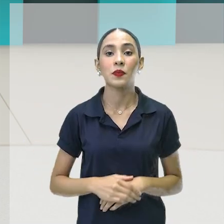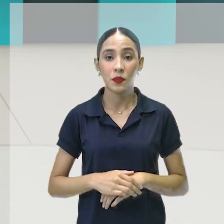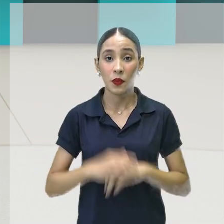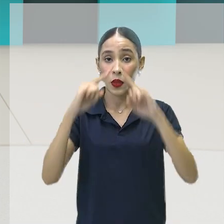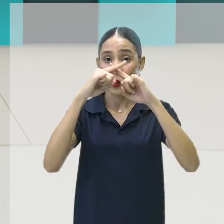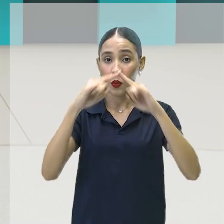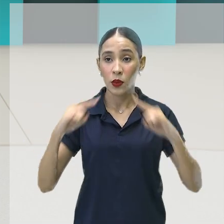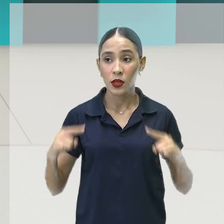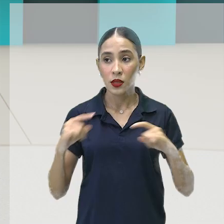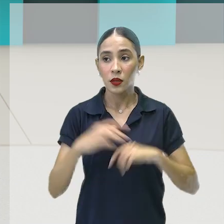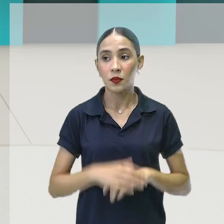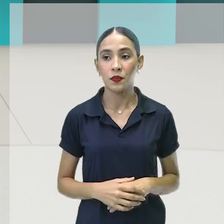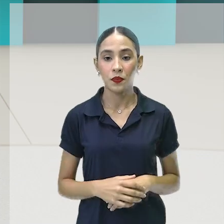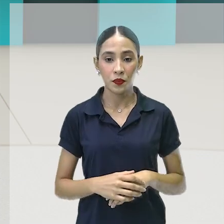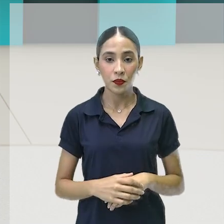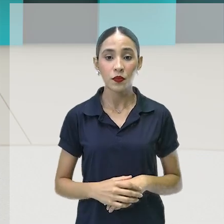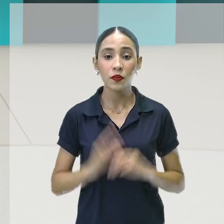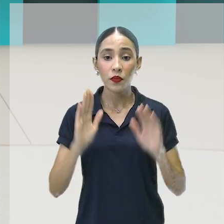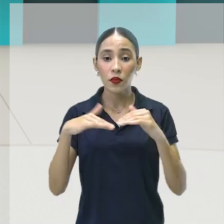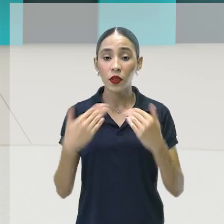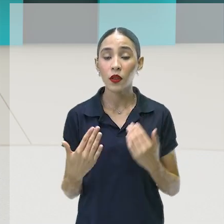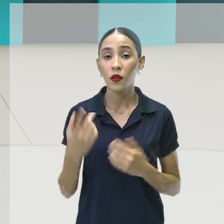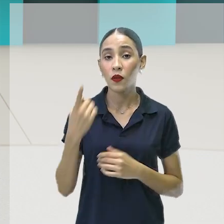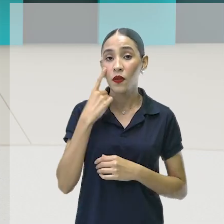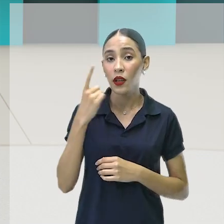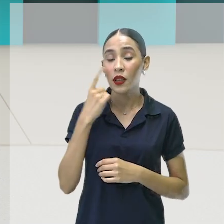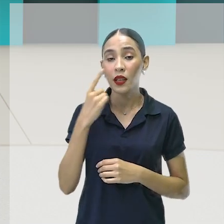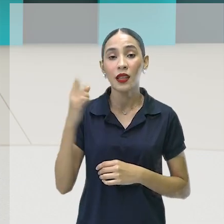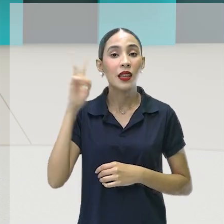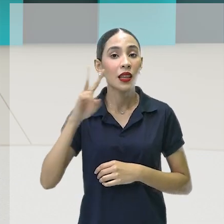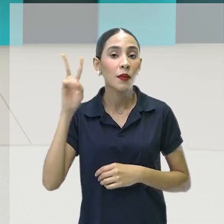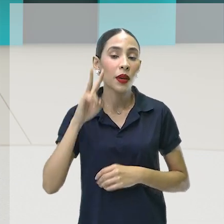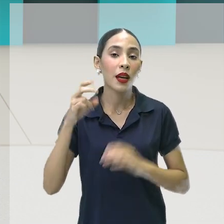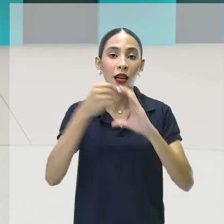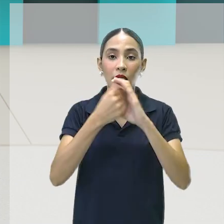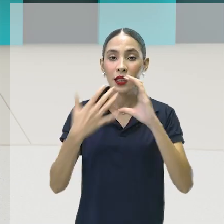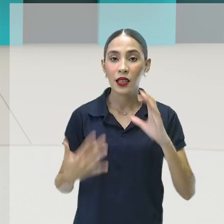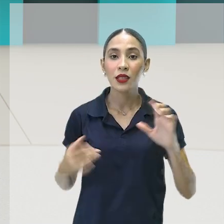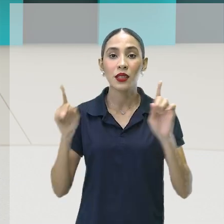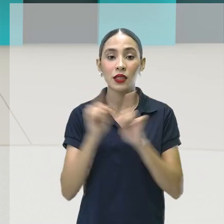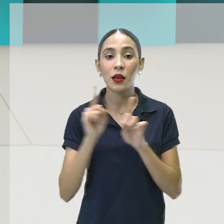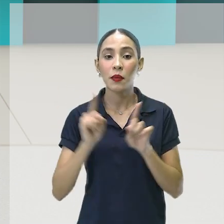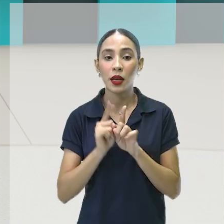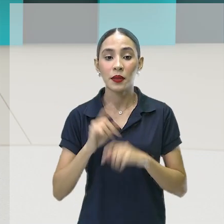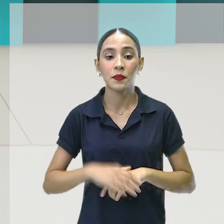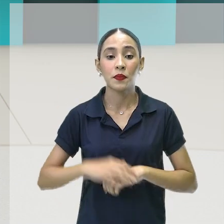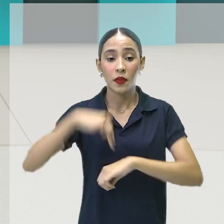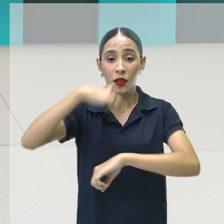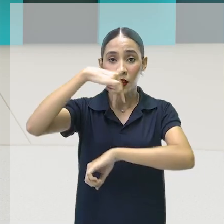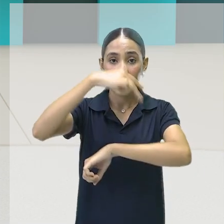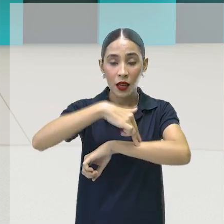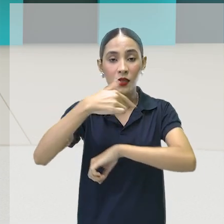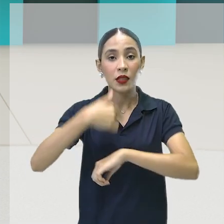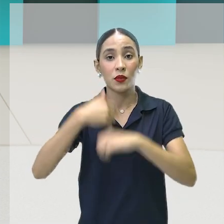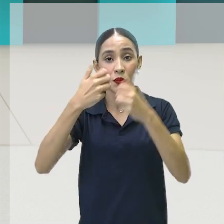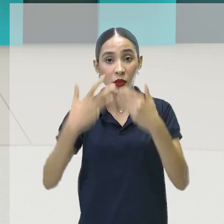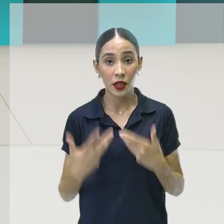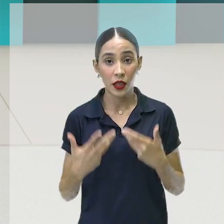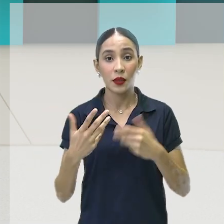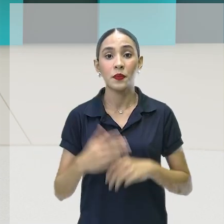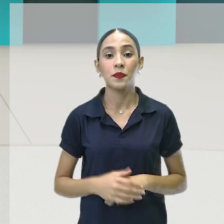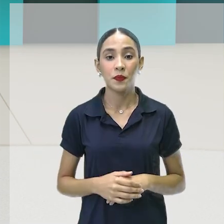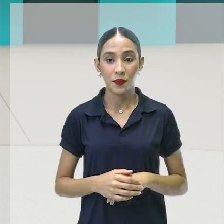de competição. Então, vamos ver ali, relembrar as características dessa ginástica, como eu falei para vocês,